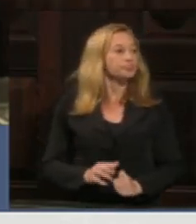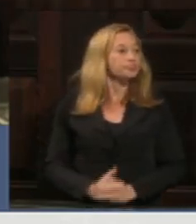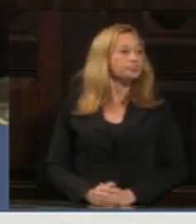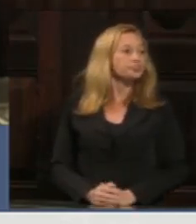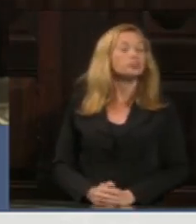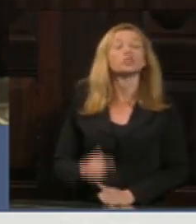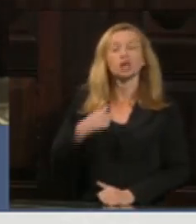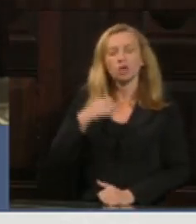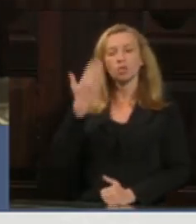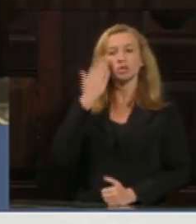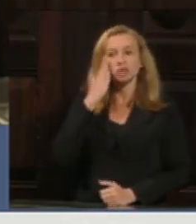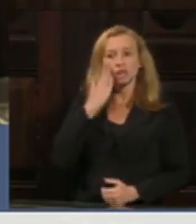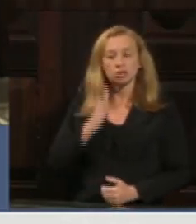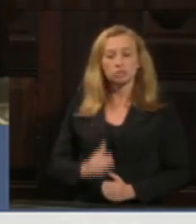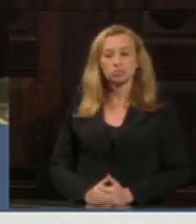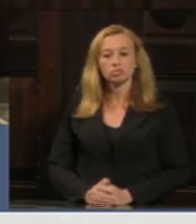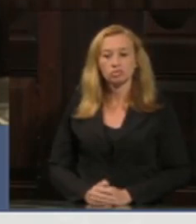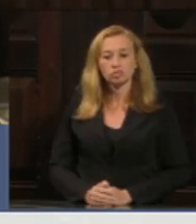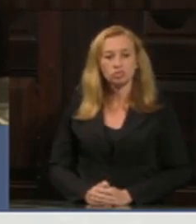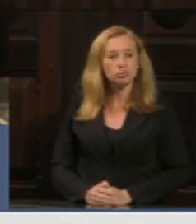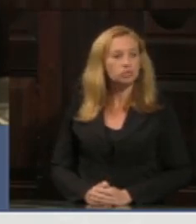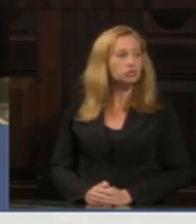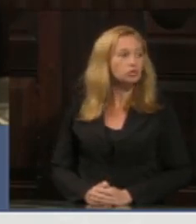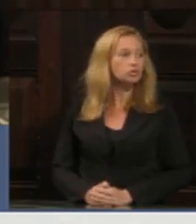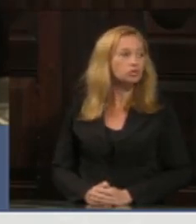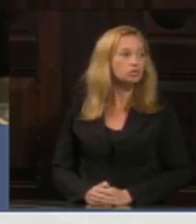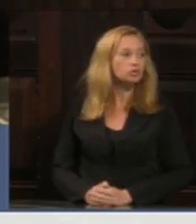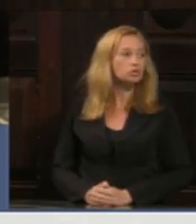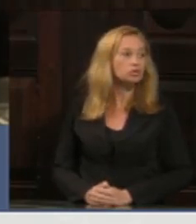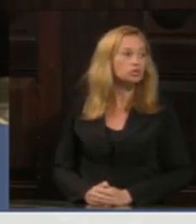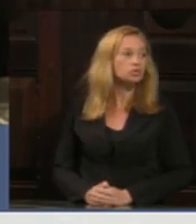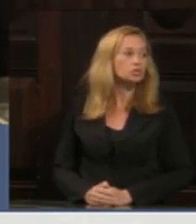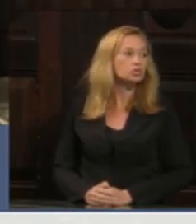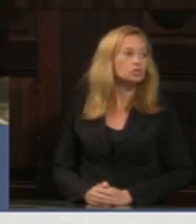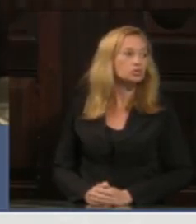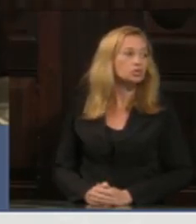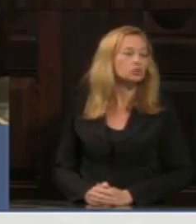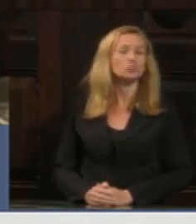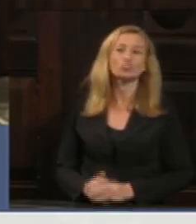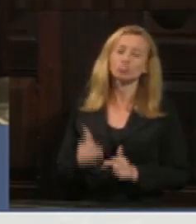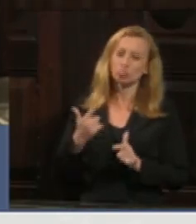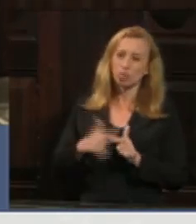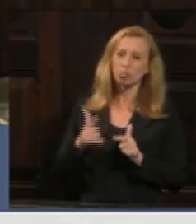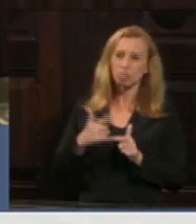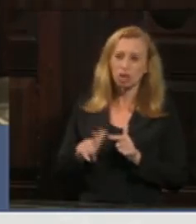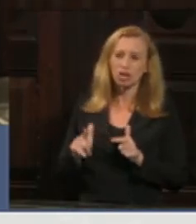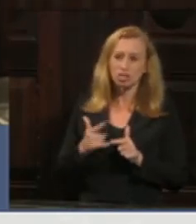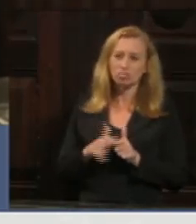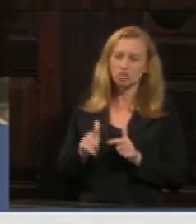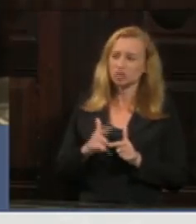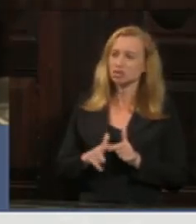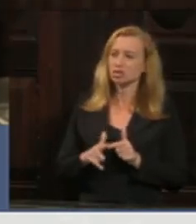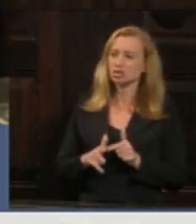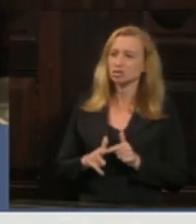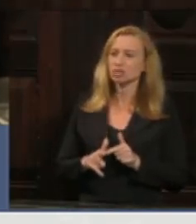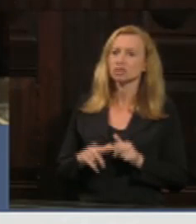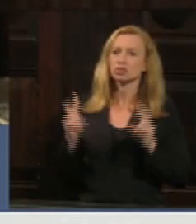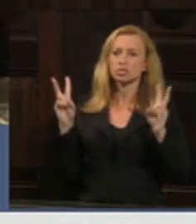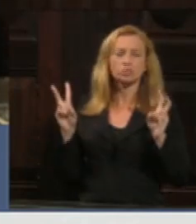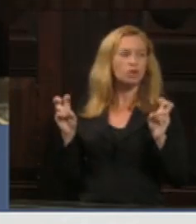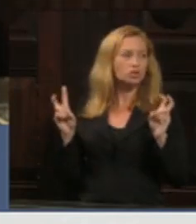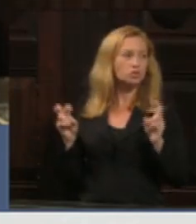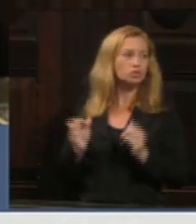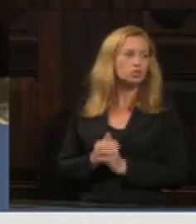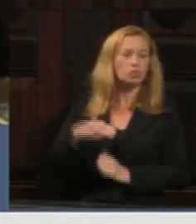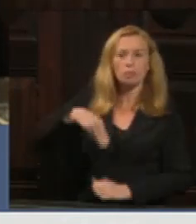eu entendo que um dos nós, um dos gargalos, um dos problemas da questão da matrícula na rede estadual